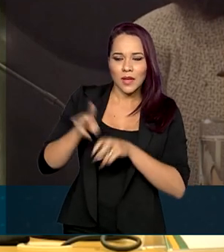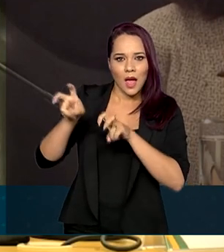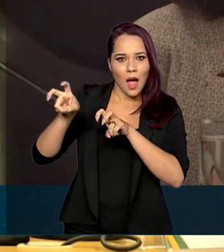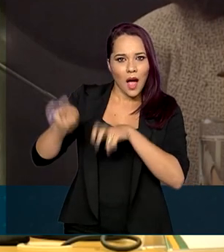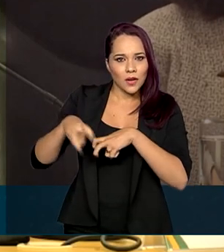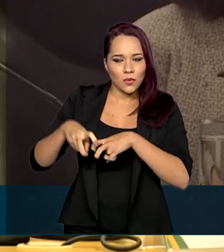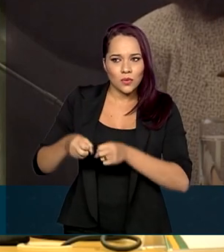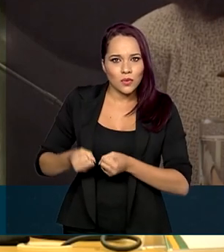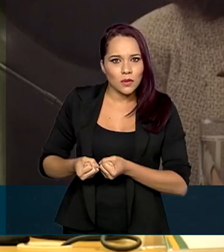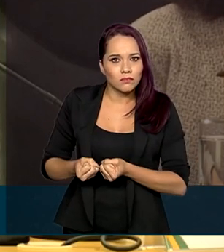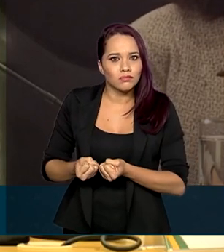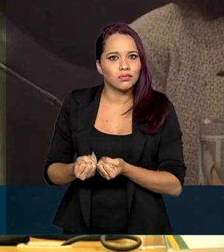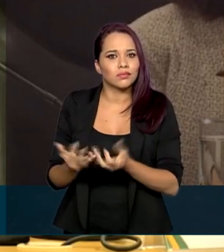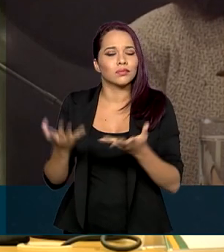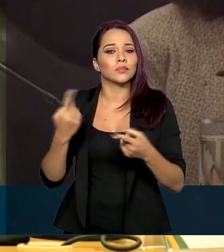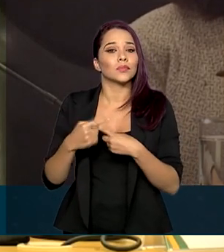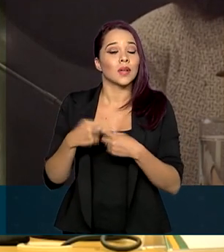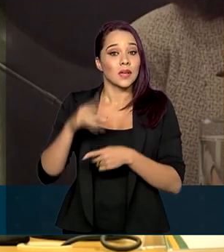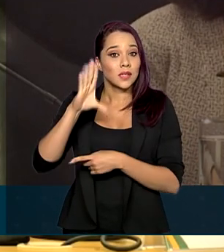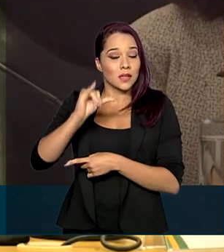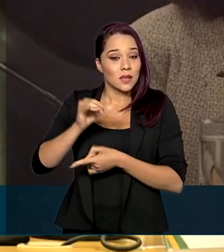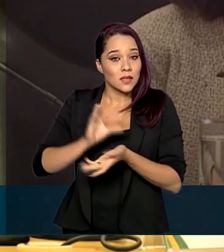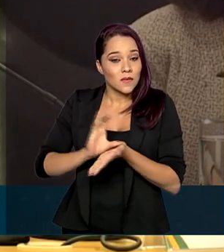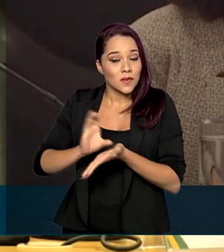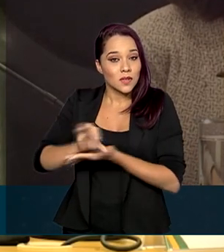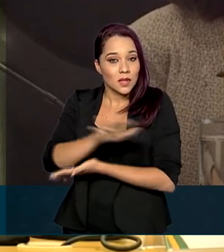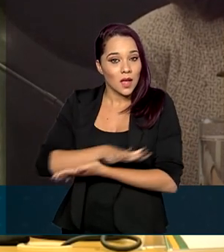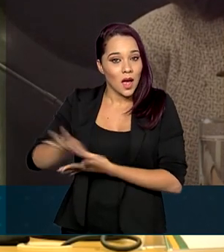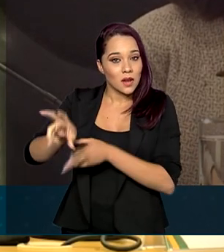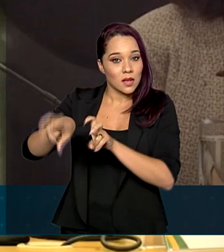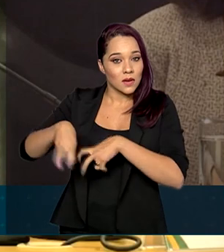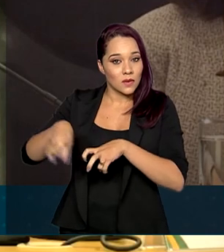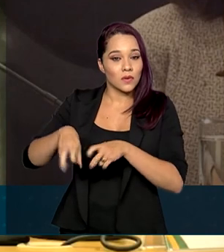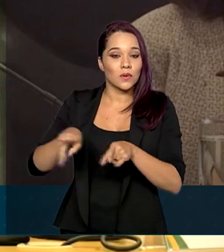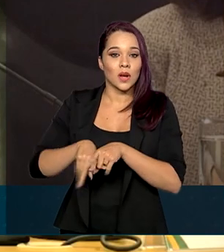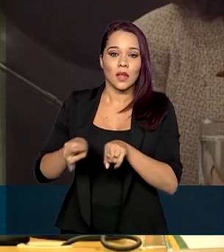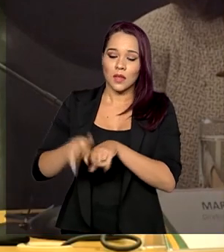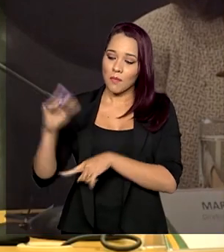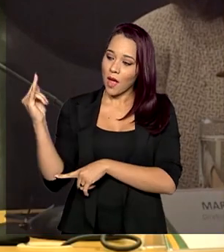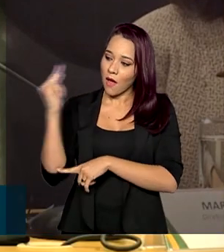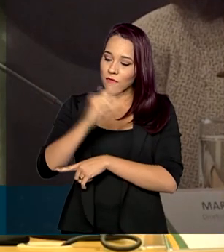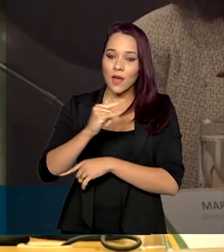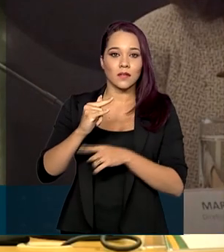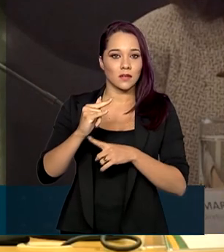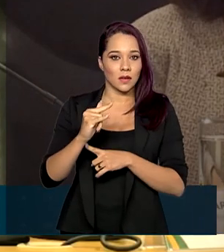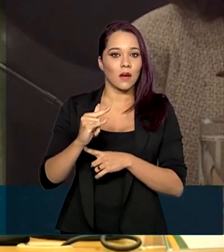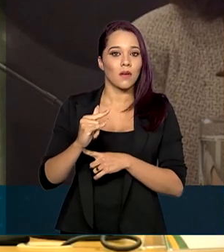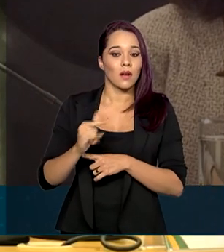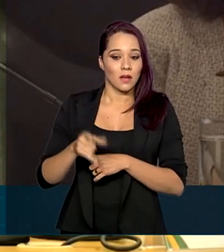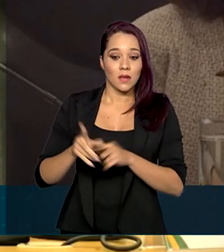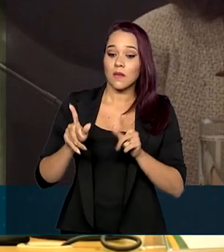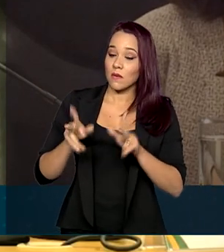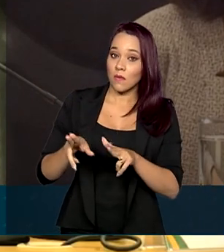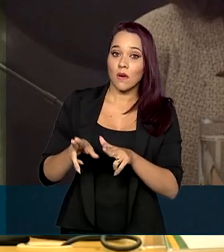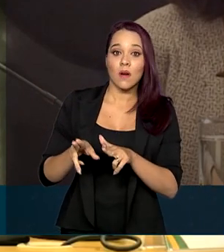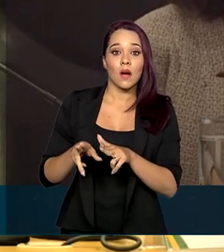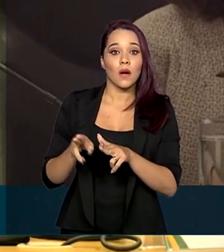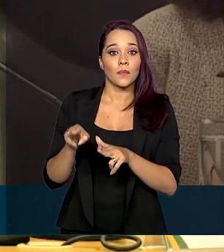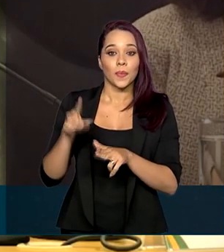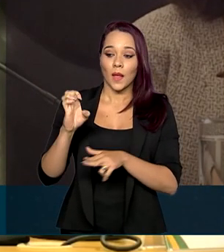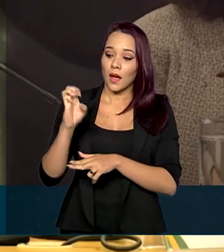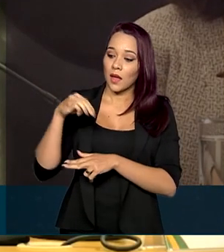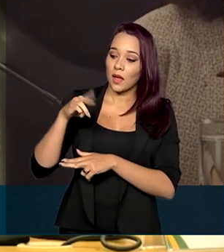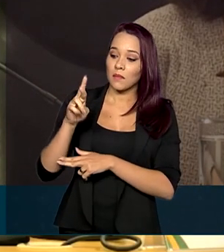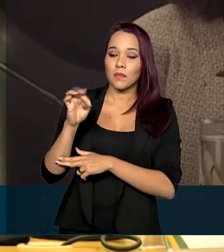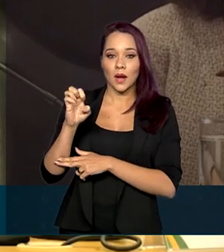causa da ciência investida na agricultura. Na aviação não é diferente, a nossa Embraer,